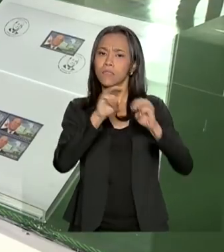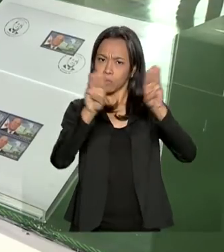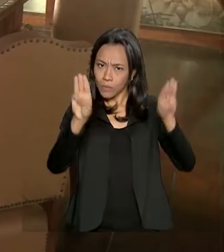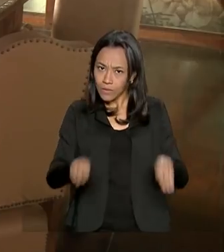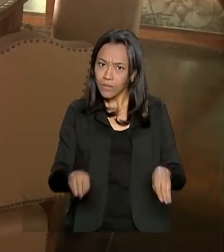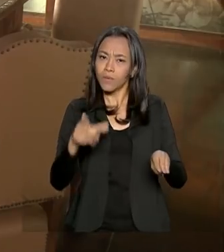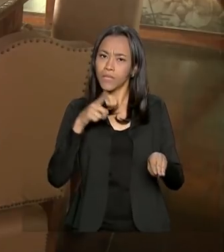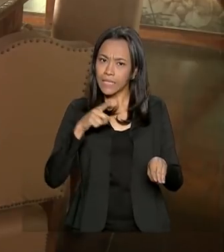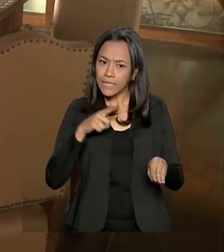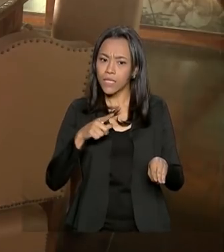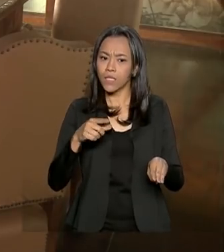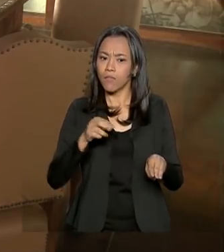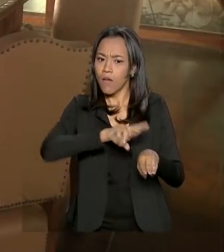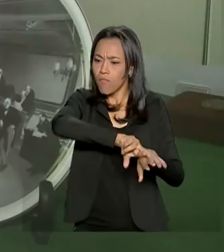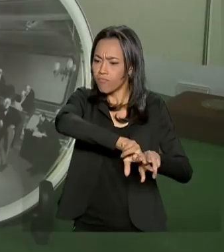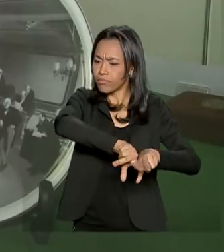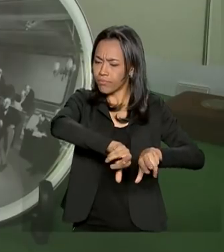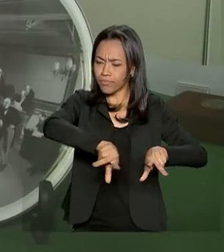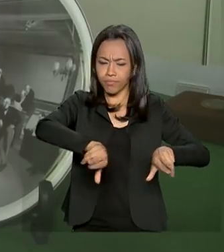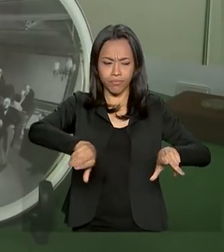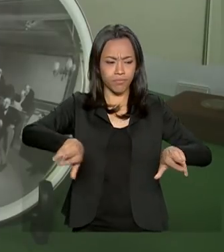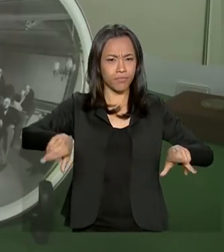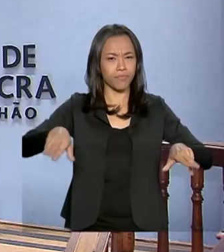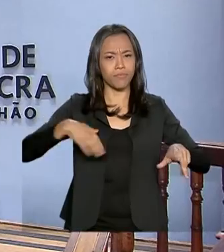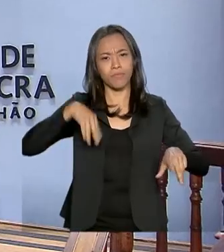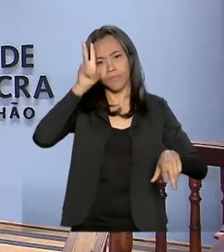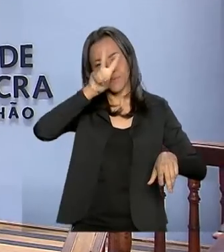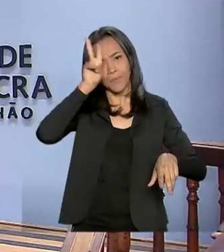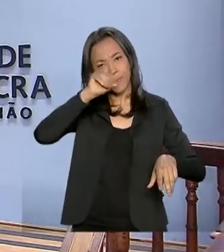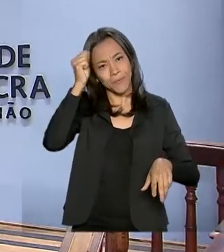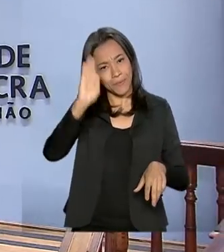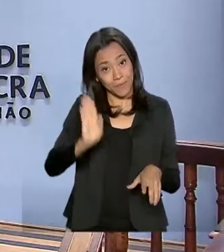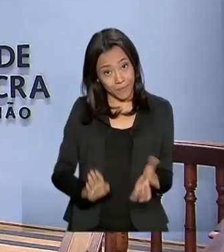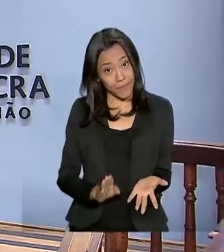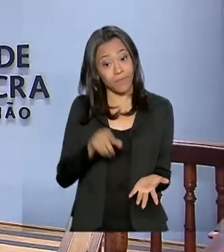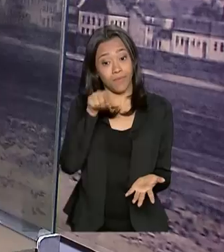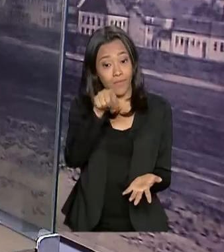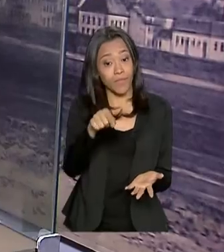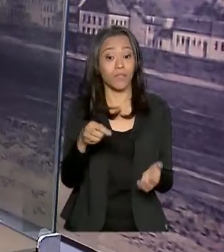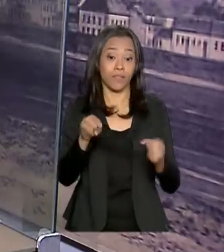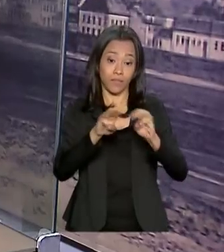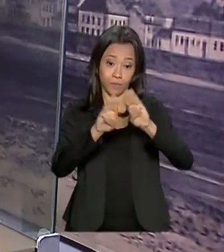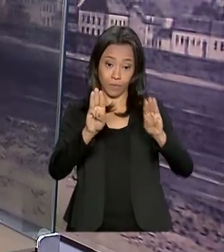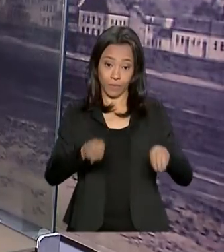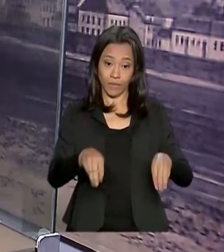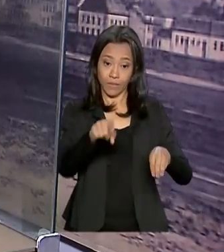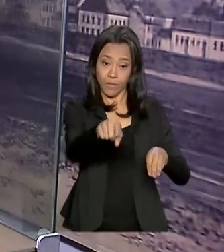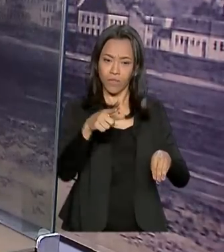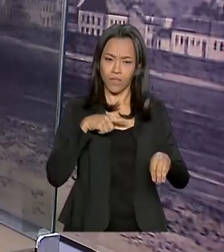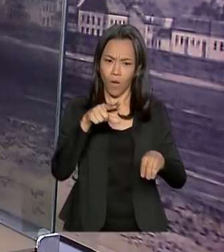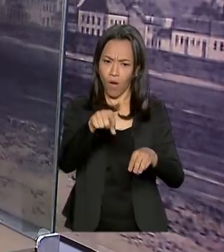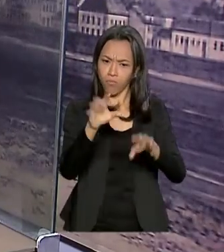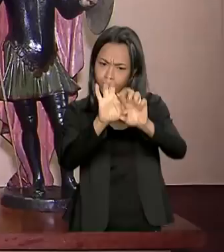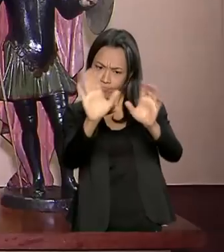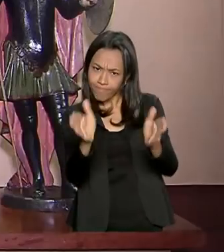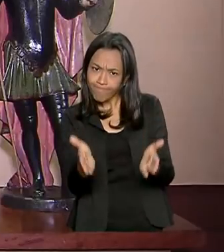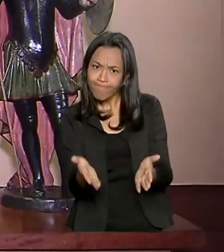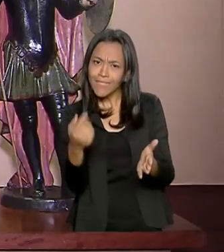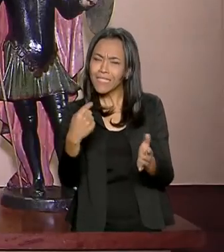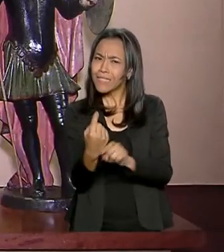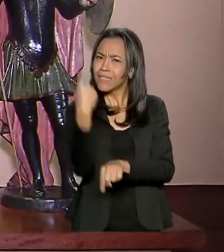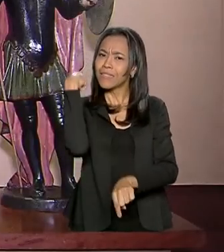abriga uma parte significativa da nossa história, o Museu de Artes Sacras, com peças do século XVII,